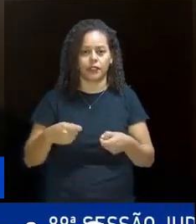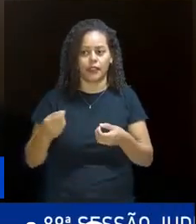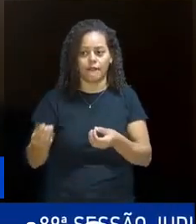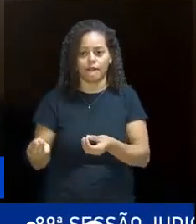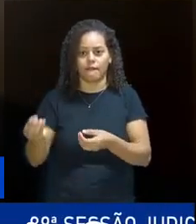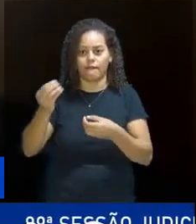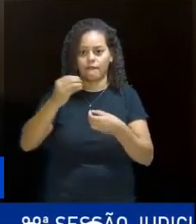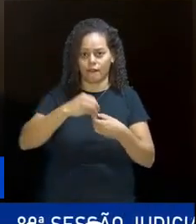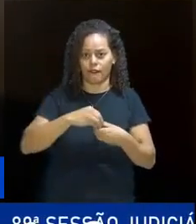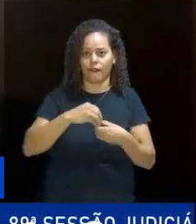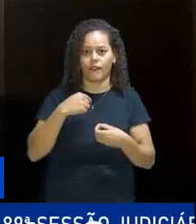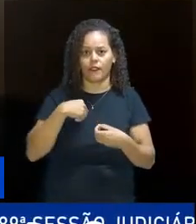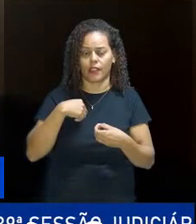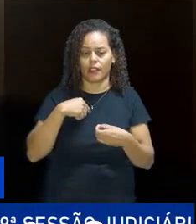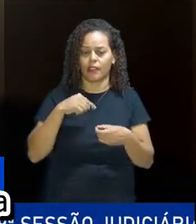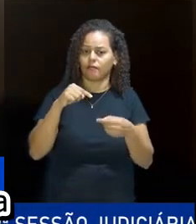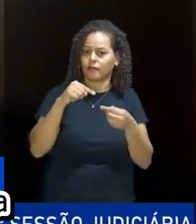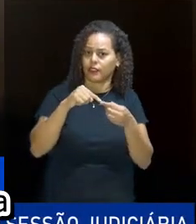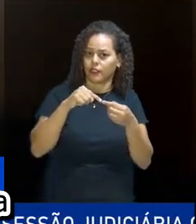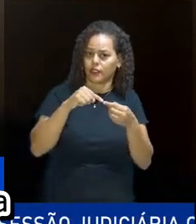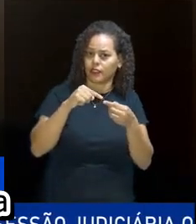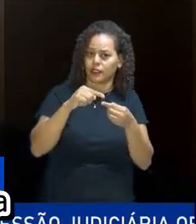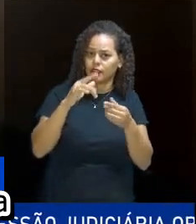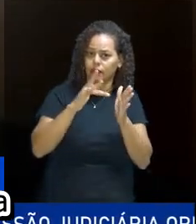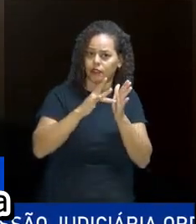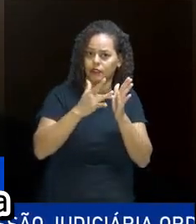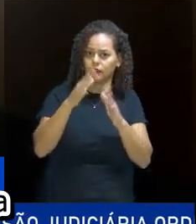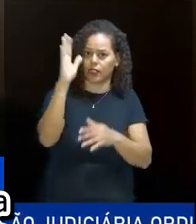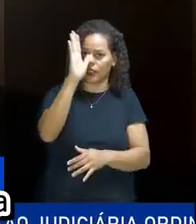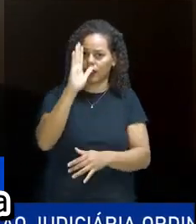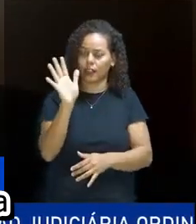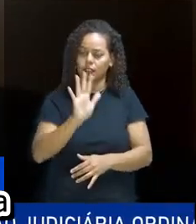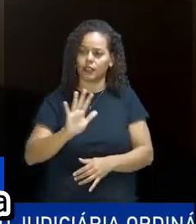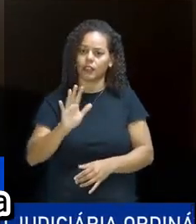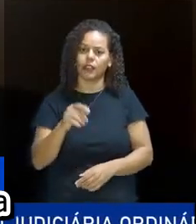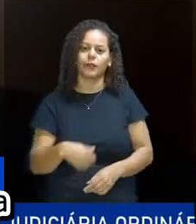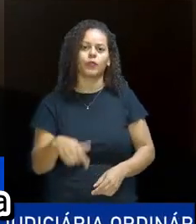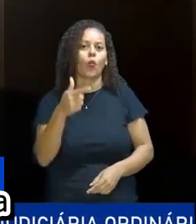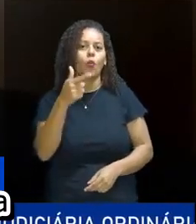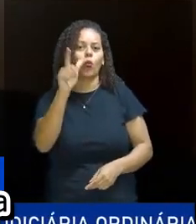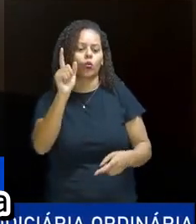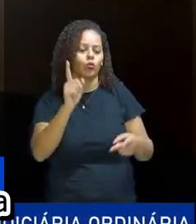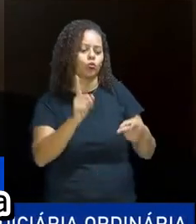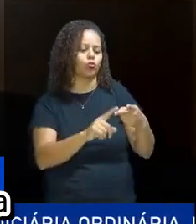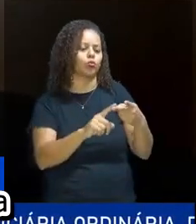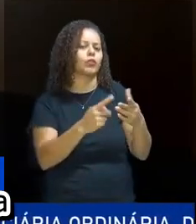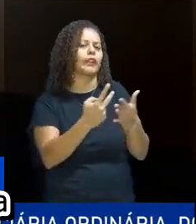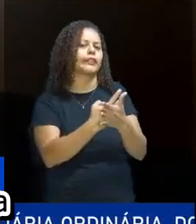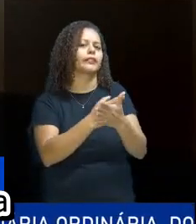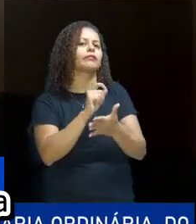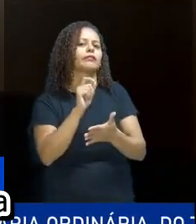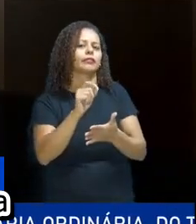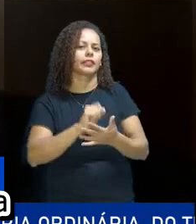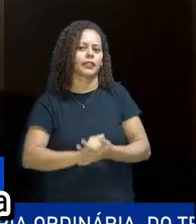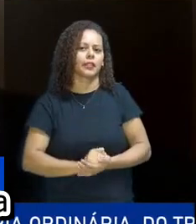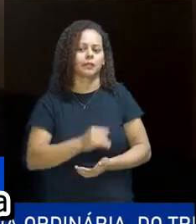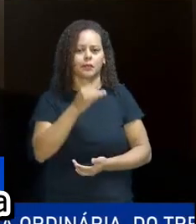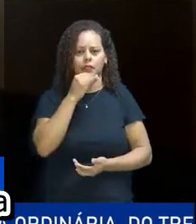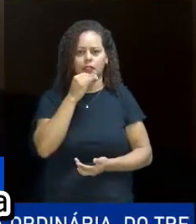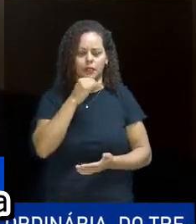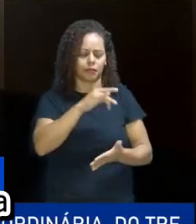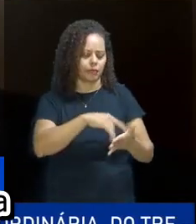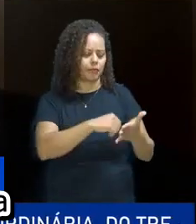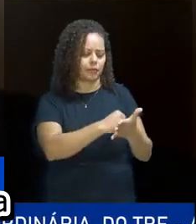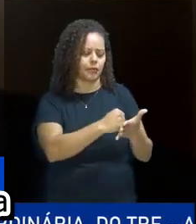correspondente ao Tesouro Nacional. Segundo, quanto à segunda falha, A norma de regência é clara ao afirmar que,